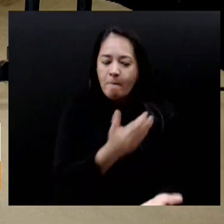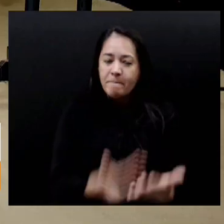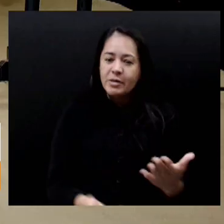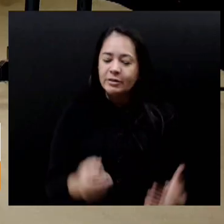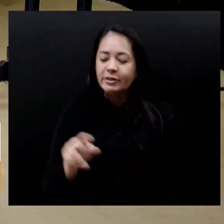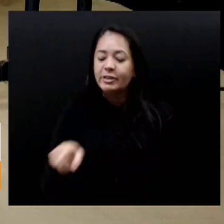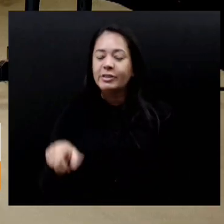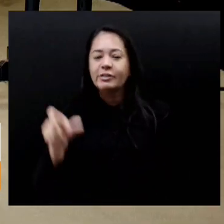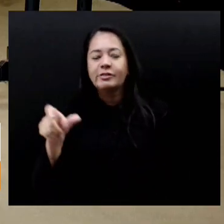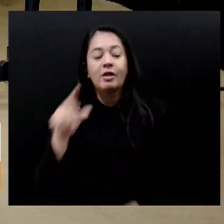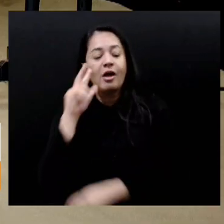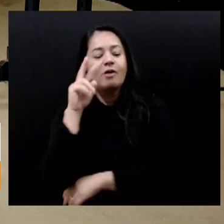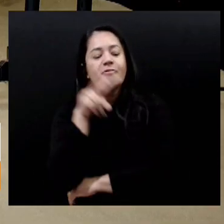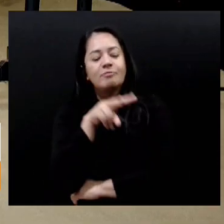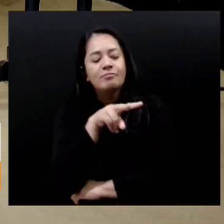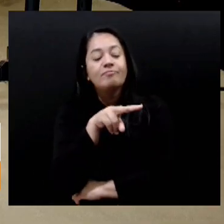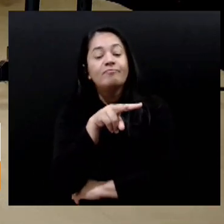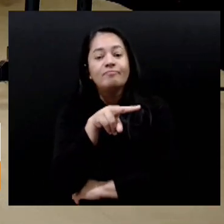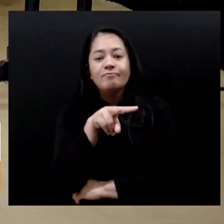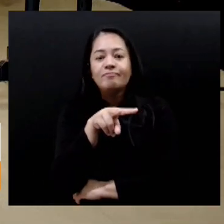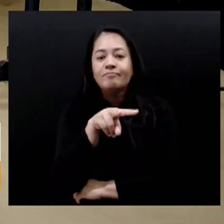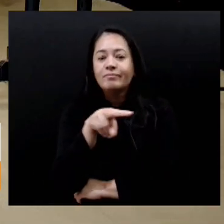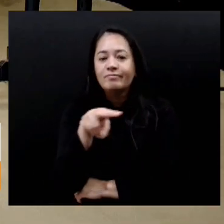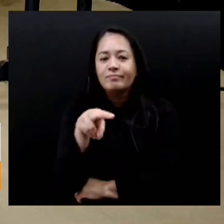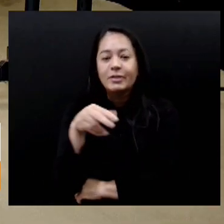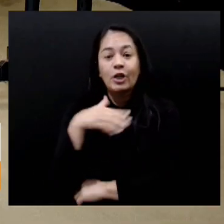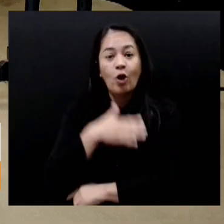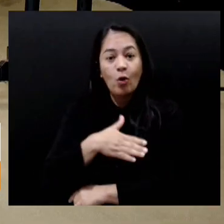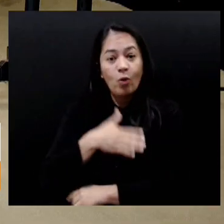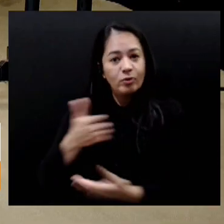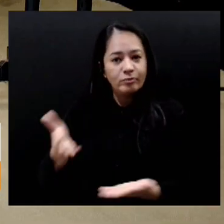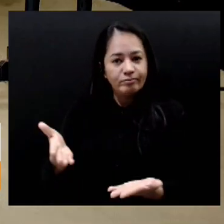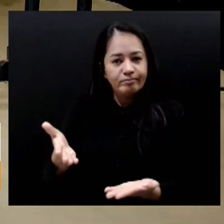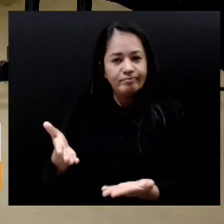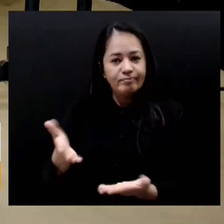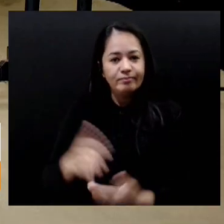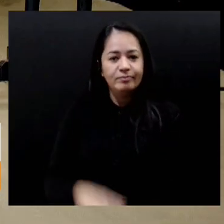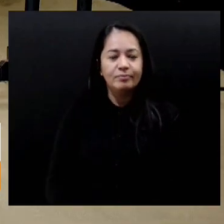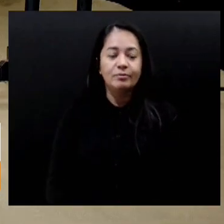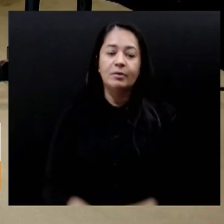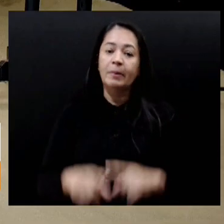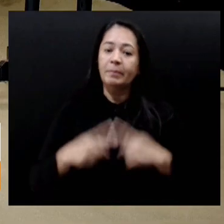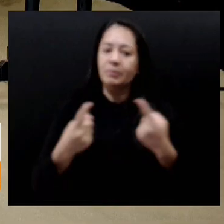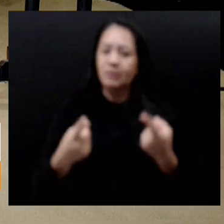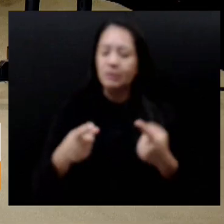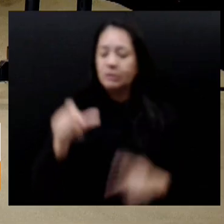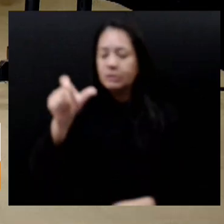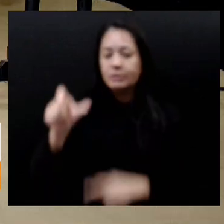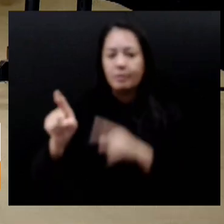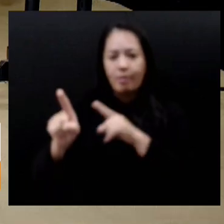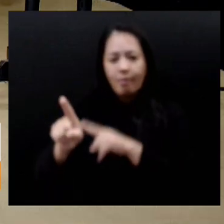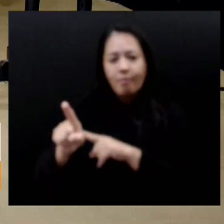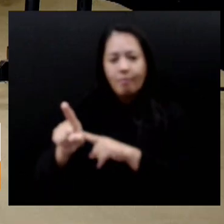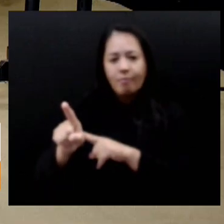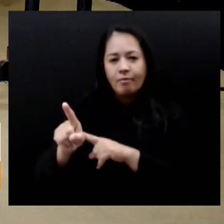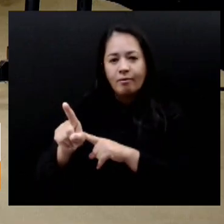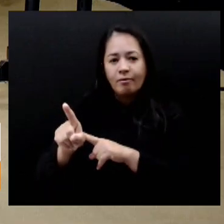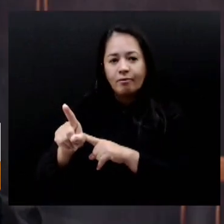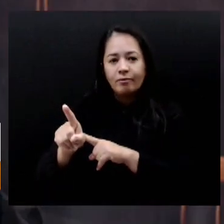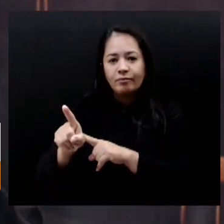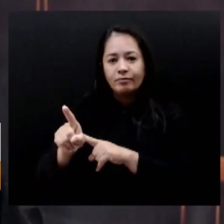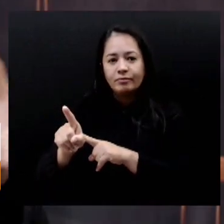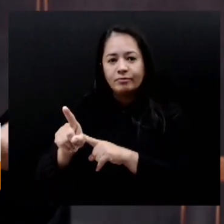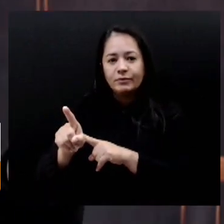esse espetáculo todo, né? E, na verdade, essa pessoa está descontando a